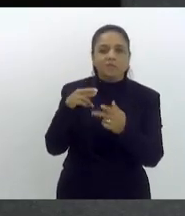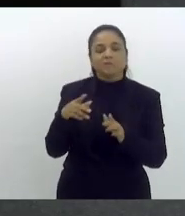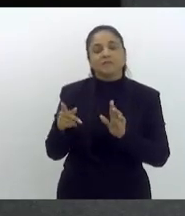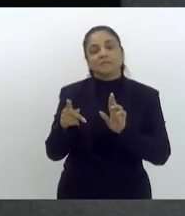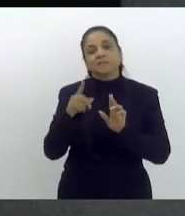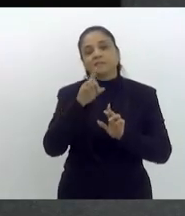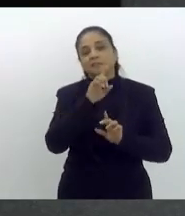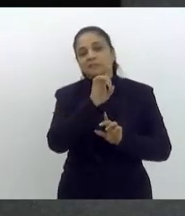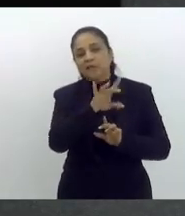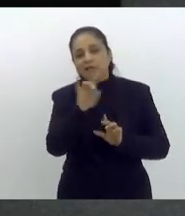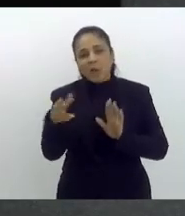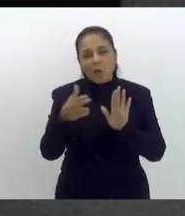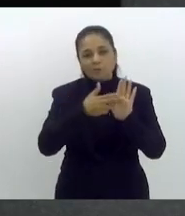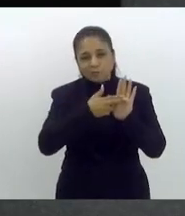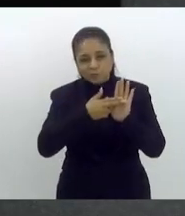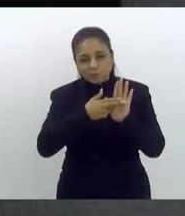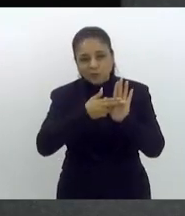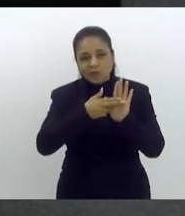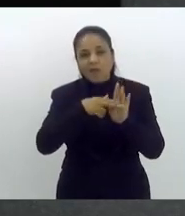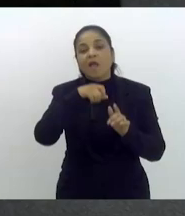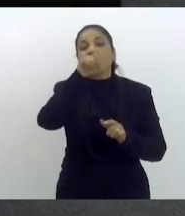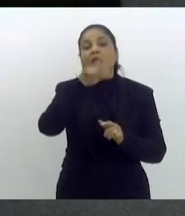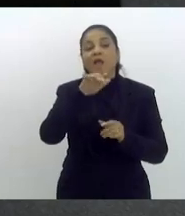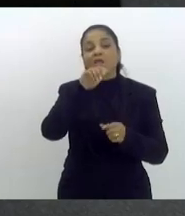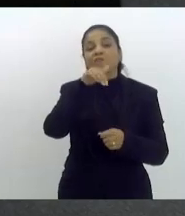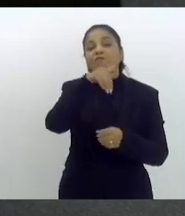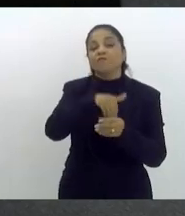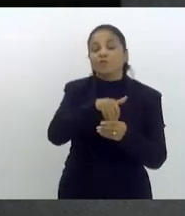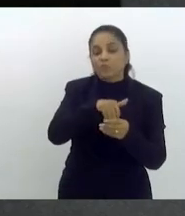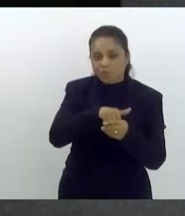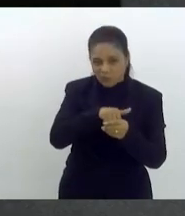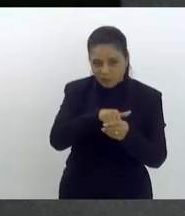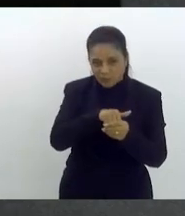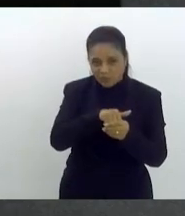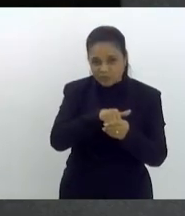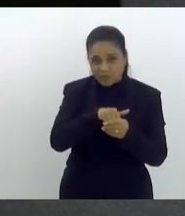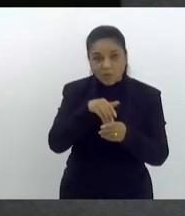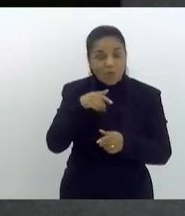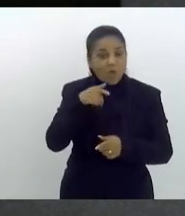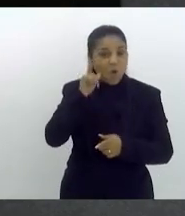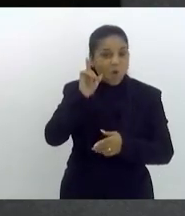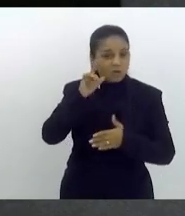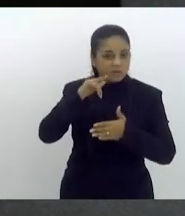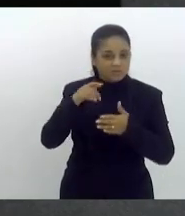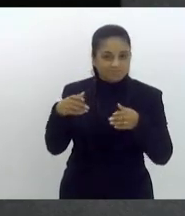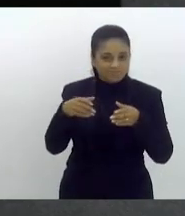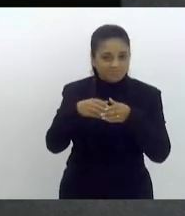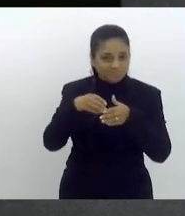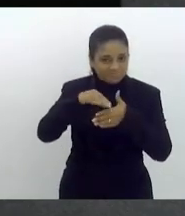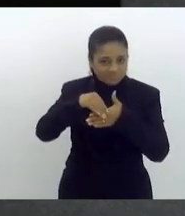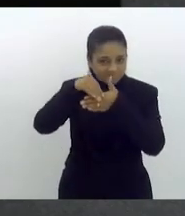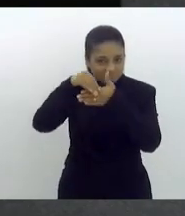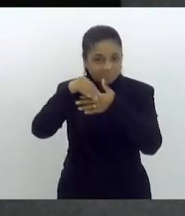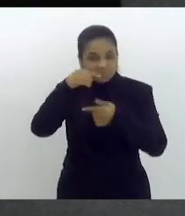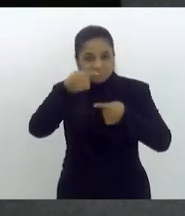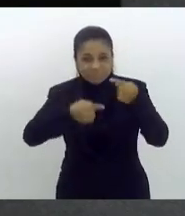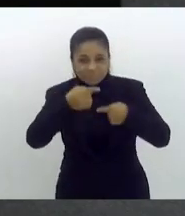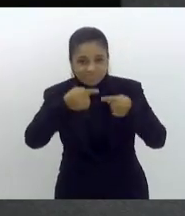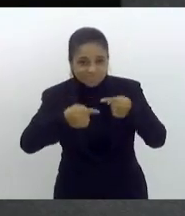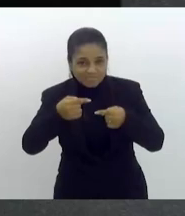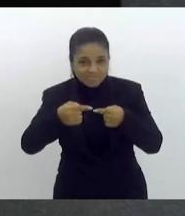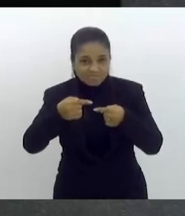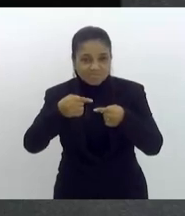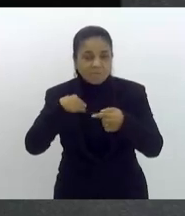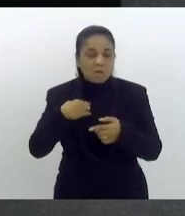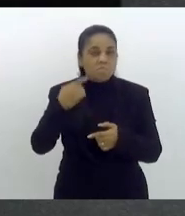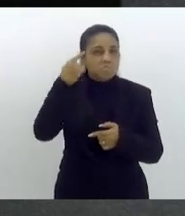si de na hora de votar saber quem está votando Porque ontem teve coragem de líderes se discutiu se debateu Tentou chegar